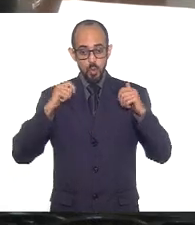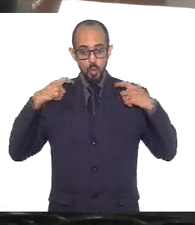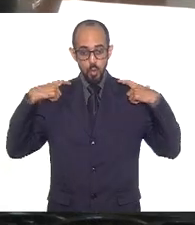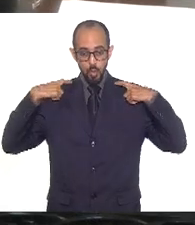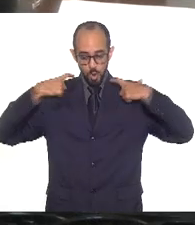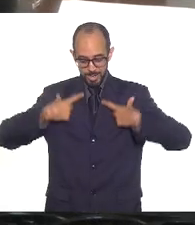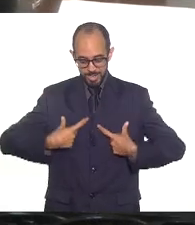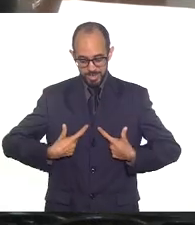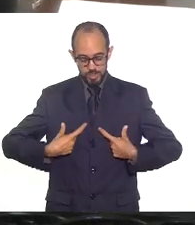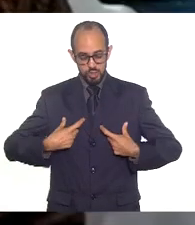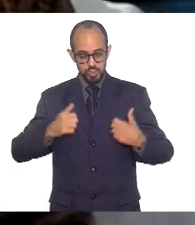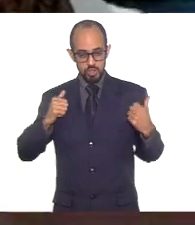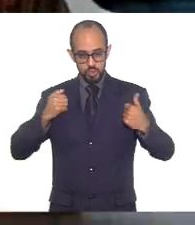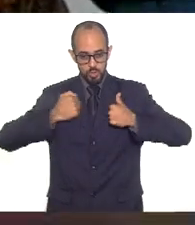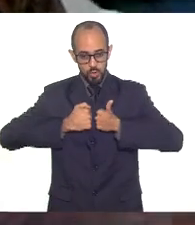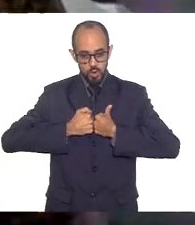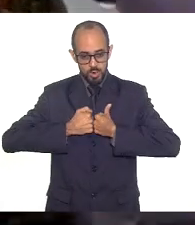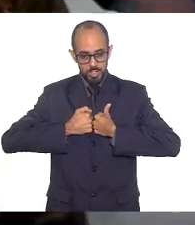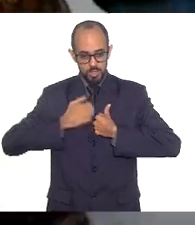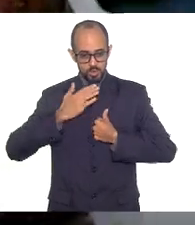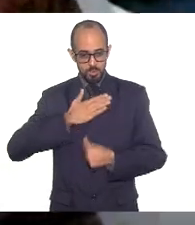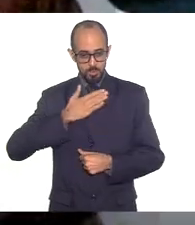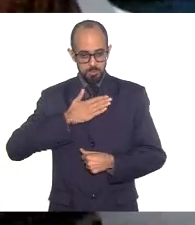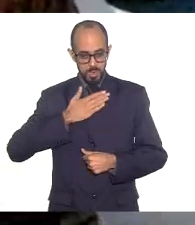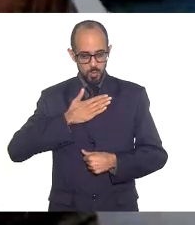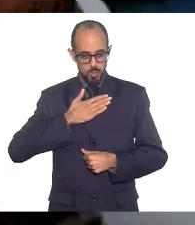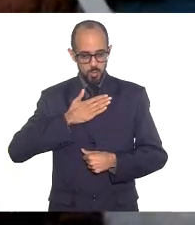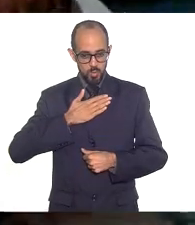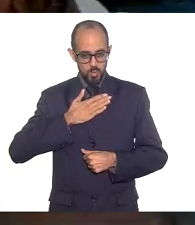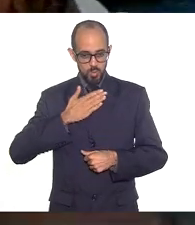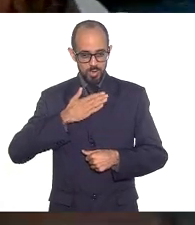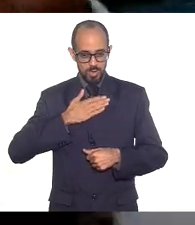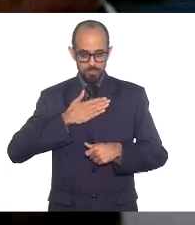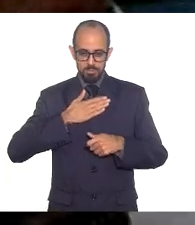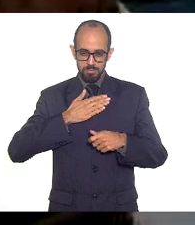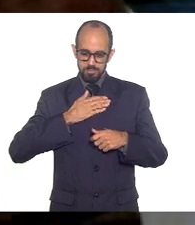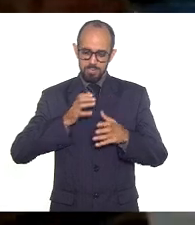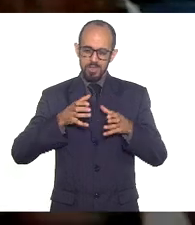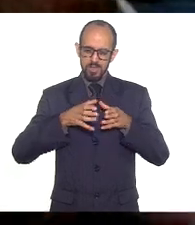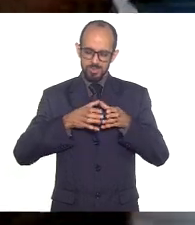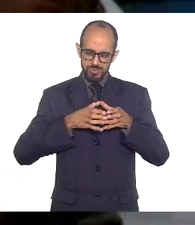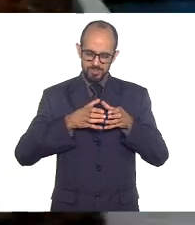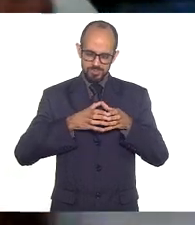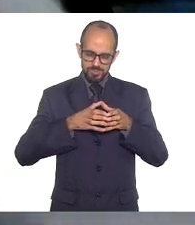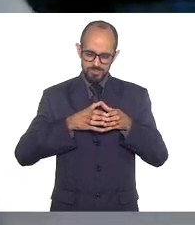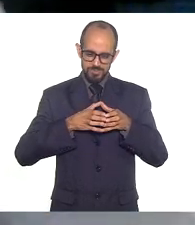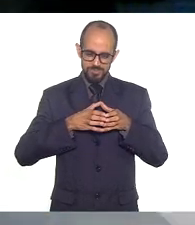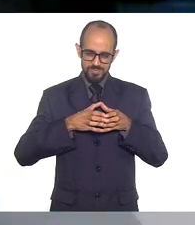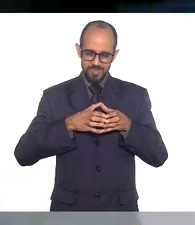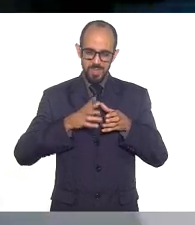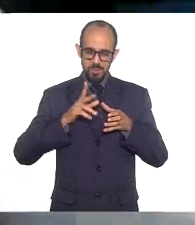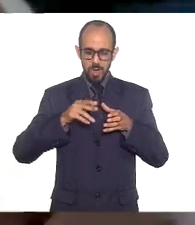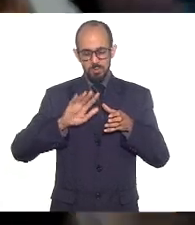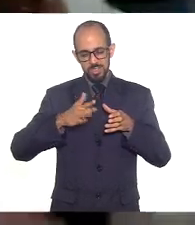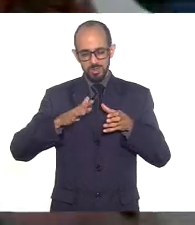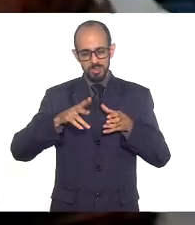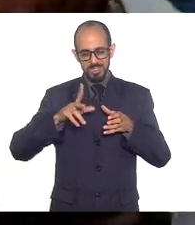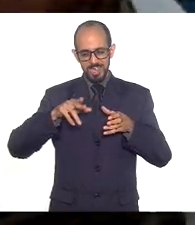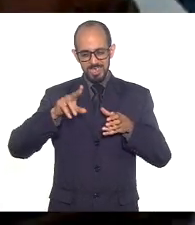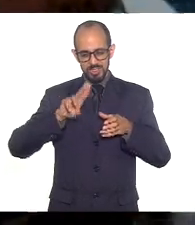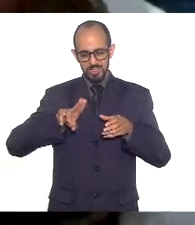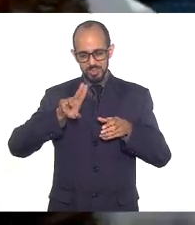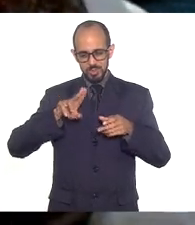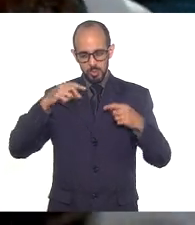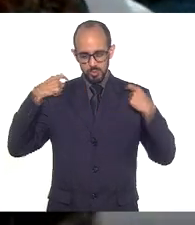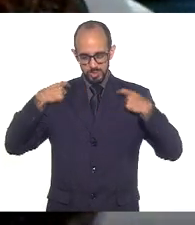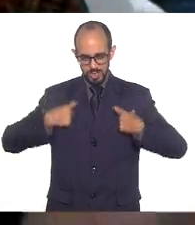colete meu quer um pouco menos é digamos assim em dois divanas tem como esse que eu tô usando aqui